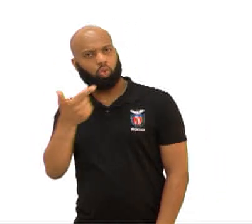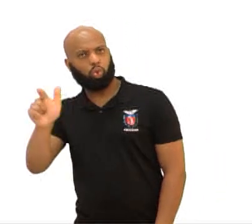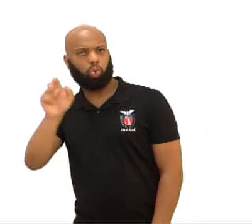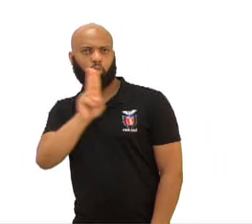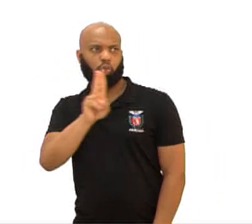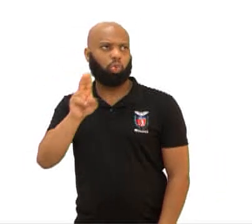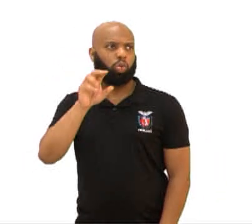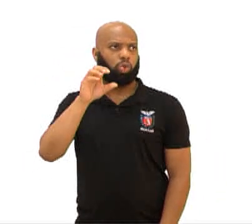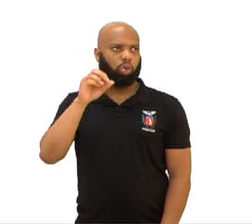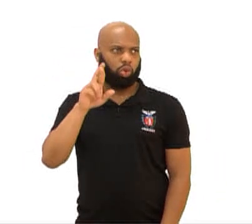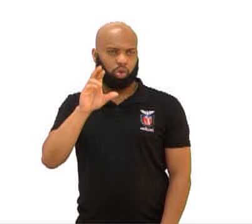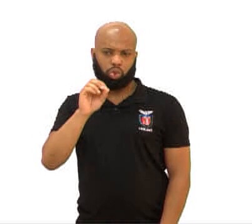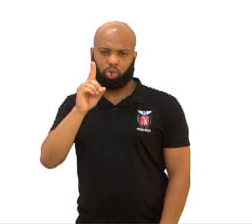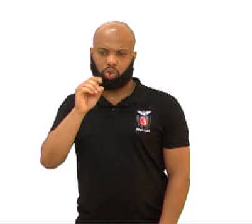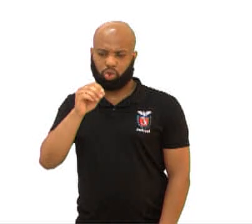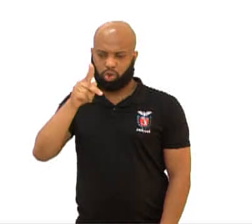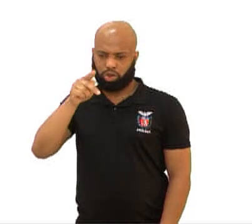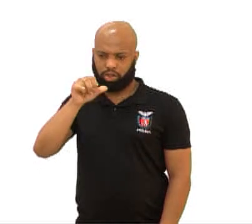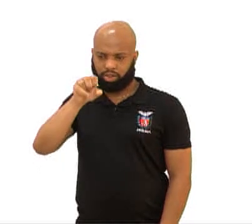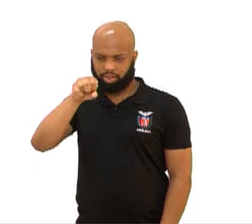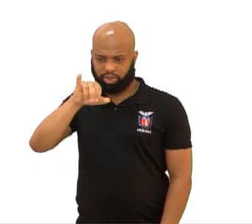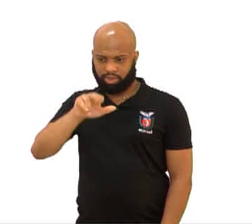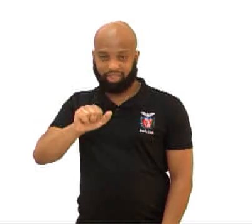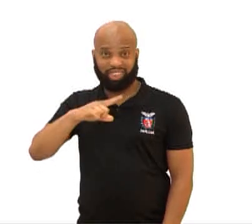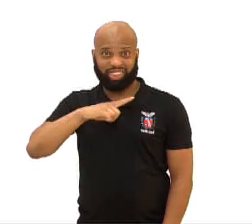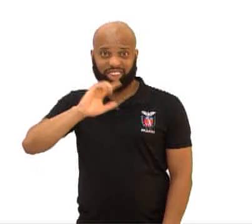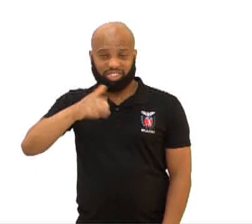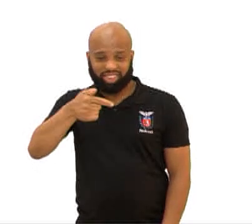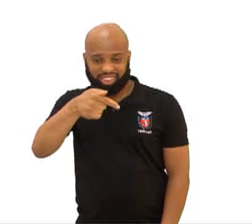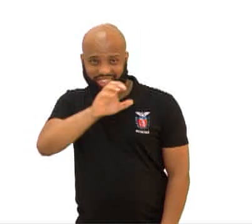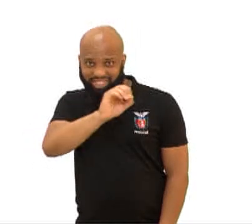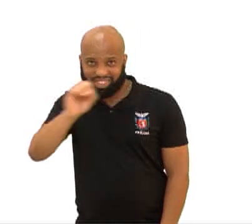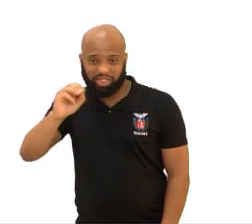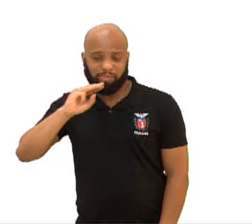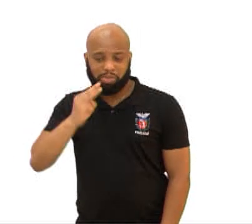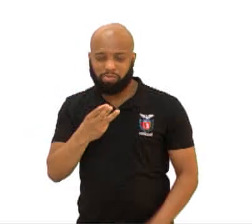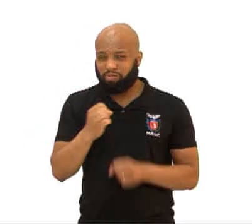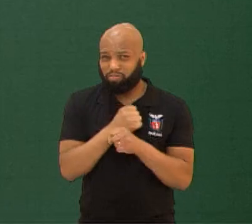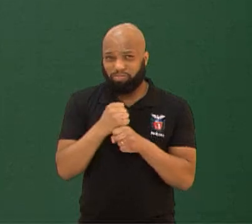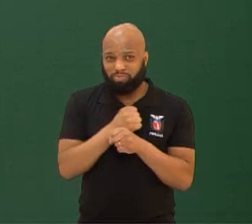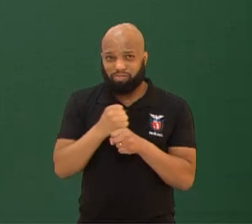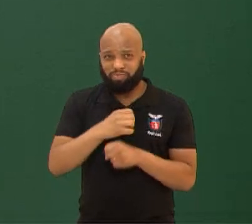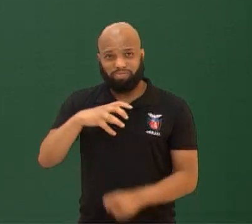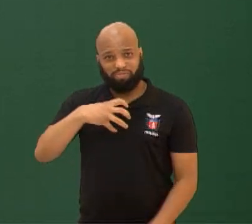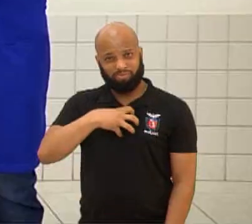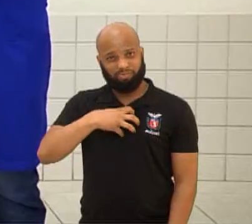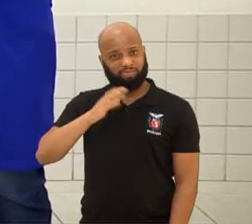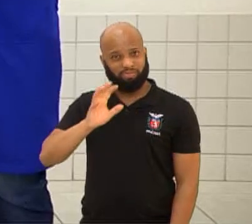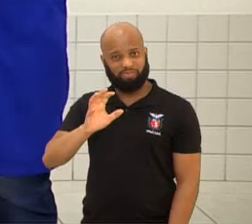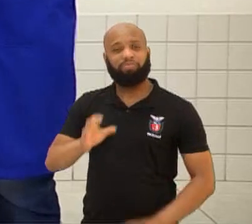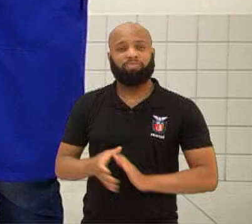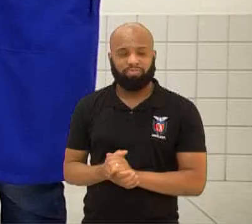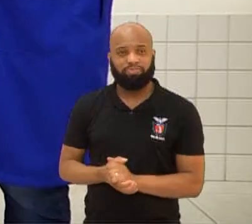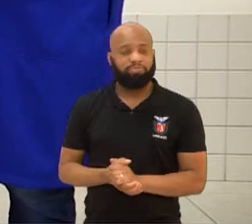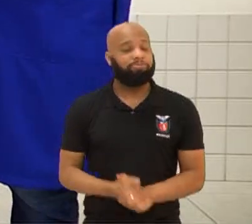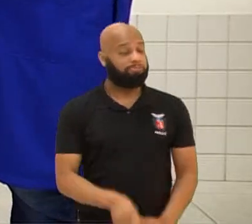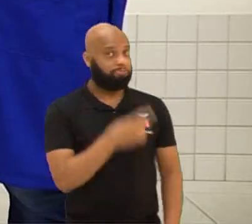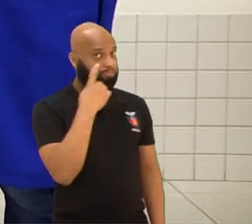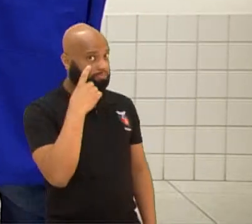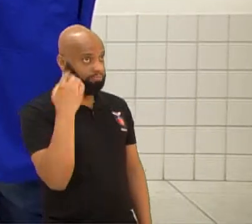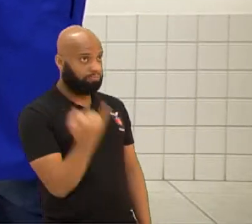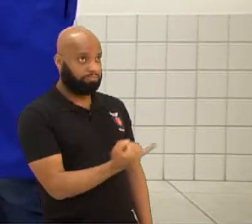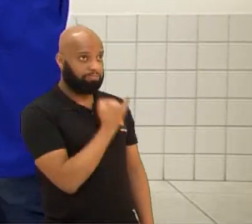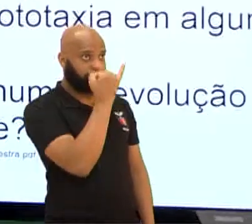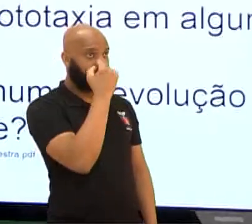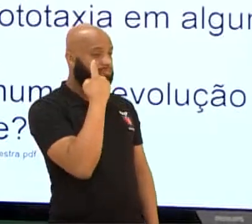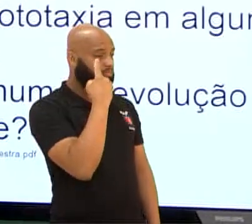surgiram há 700 milhões de anos. Olha, professor Hugo, quanto tempo que nós já temos a questão da visão. Aí vem um detalhe, né, pessoal? Para você